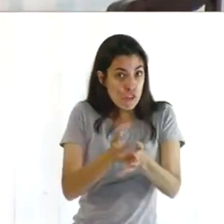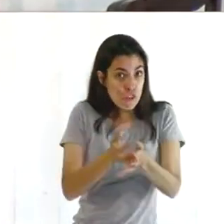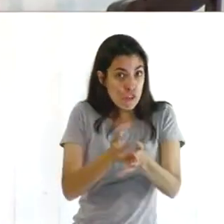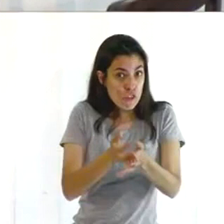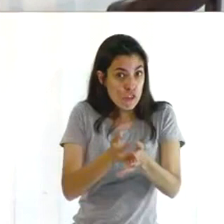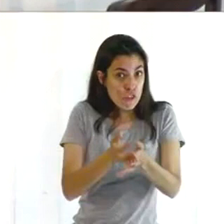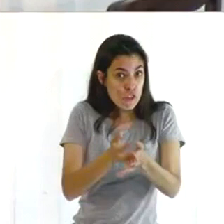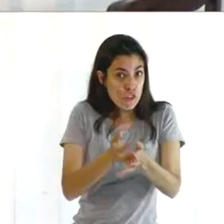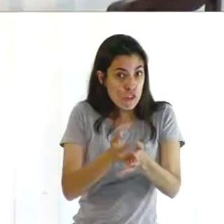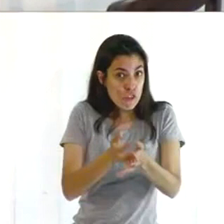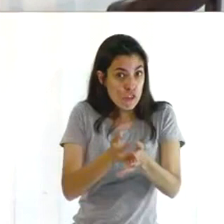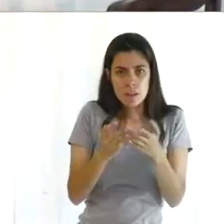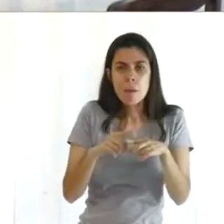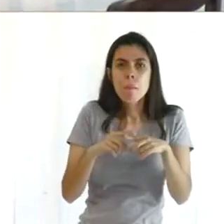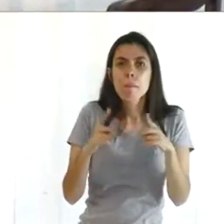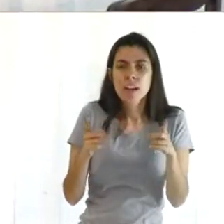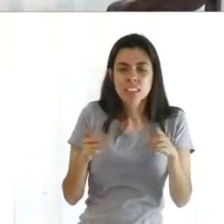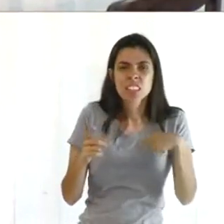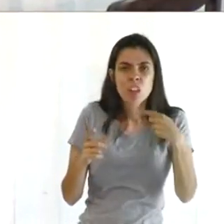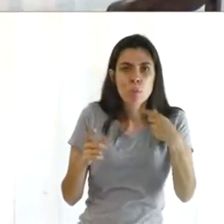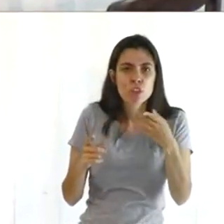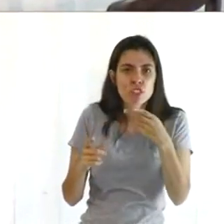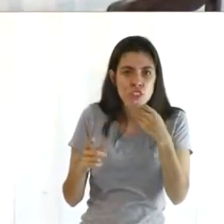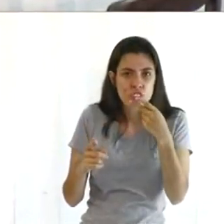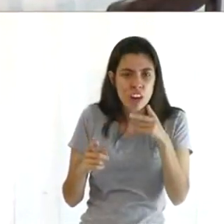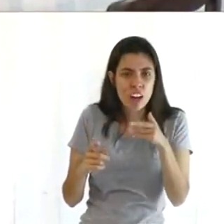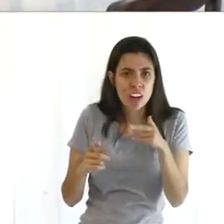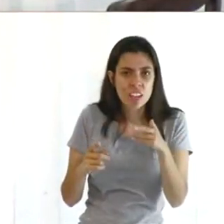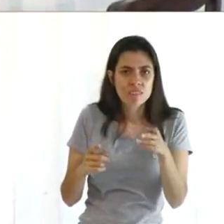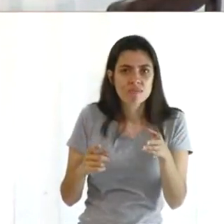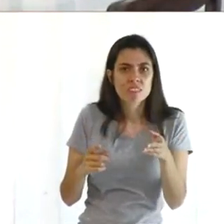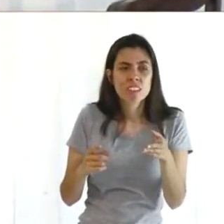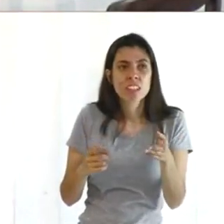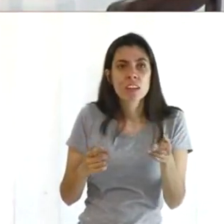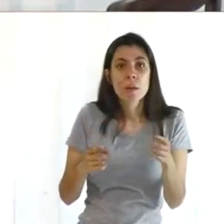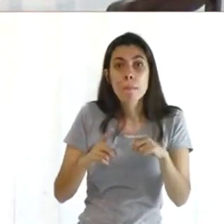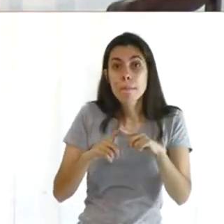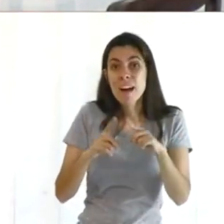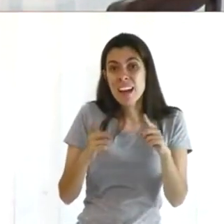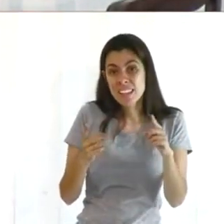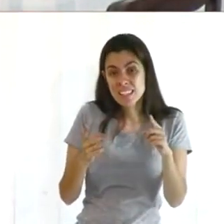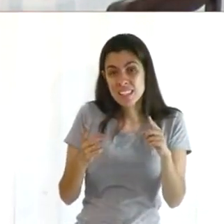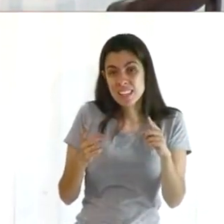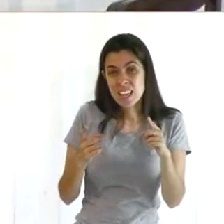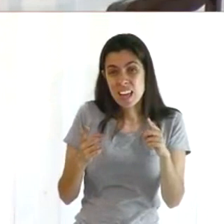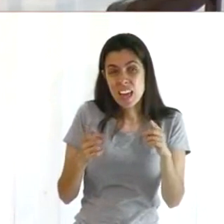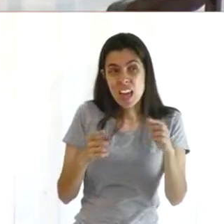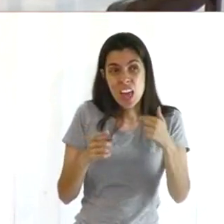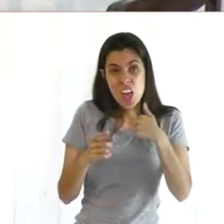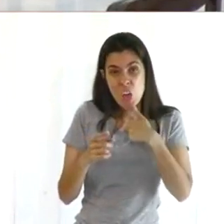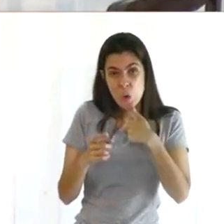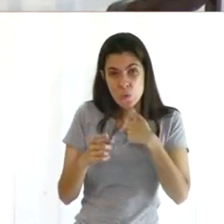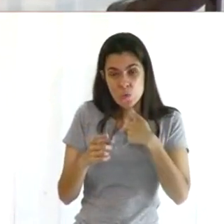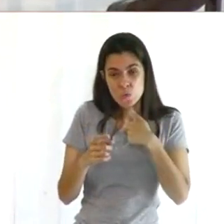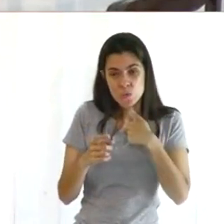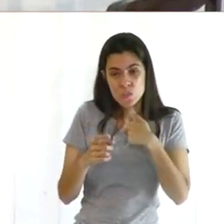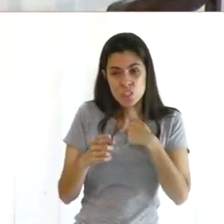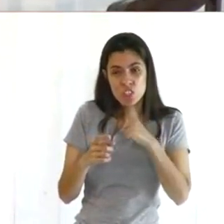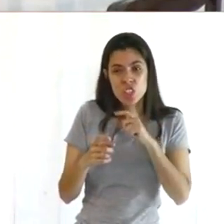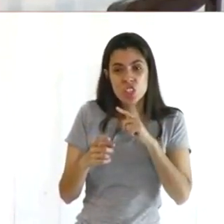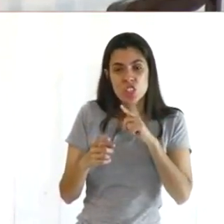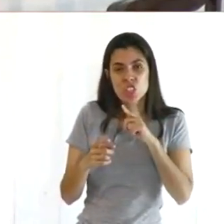Paulo coloca-se na história e diz: e me foi colocado um espinho na carne, o mensageiro de Satanás, para